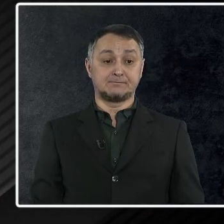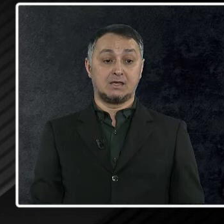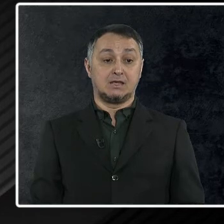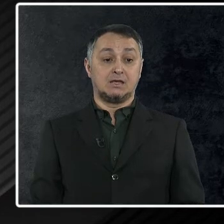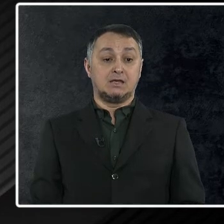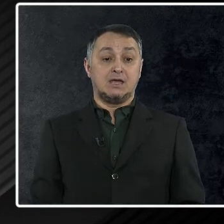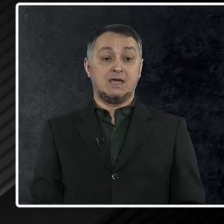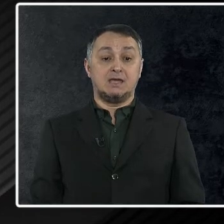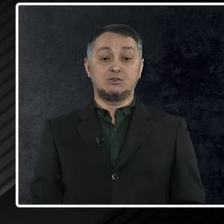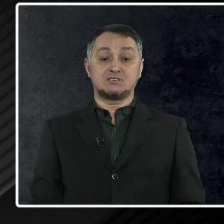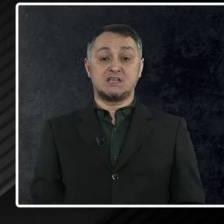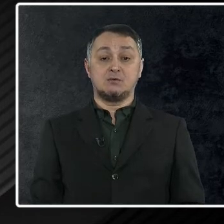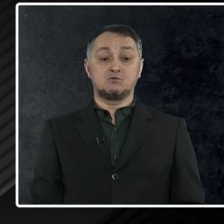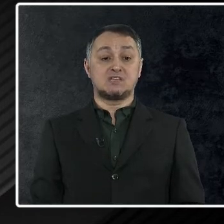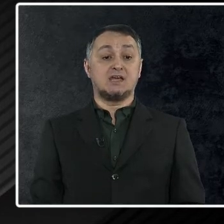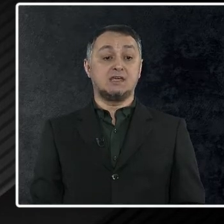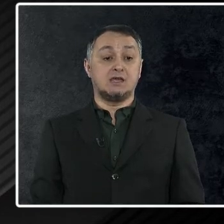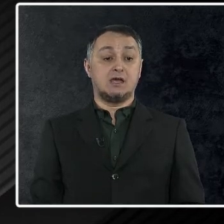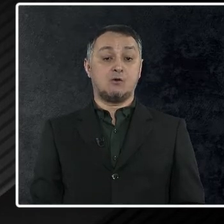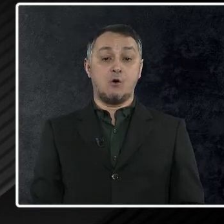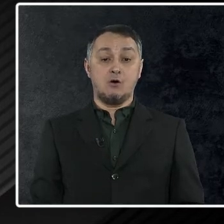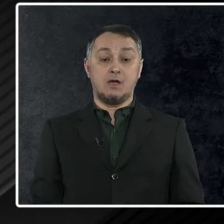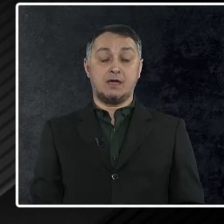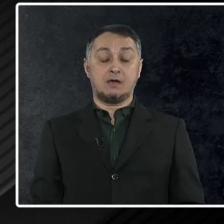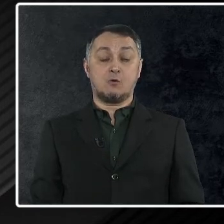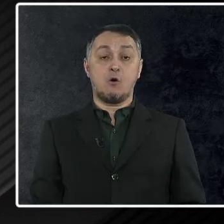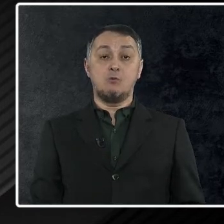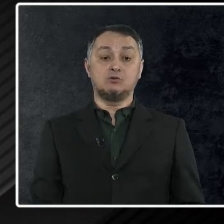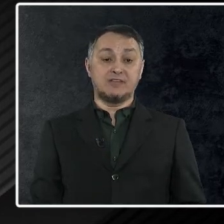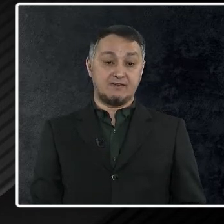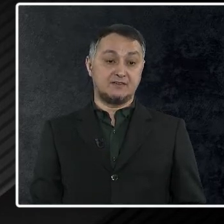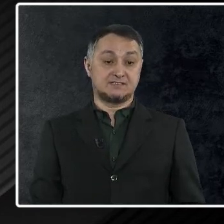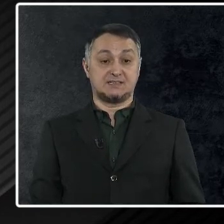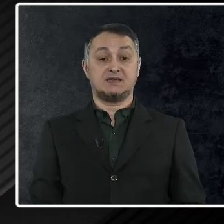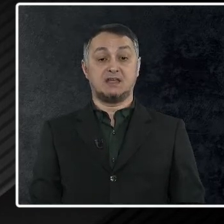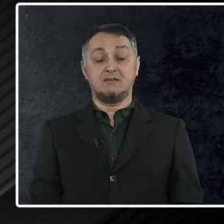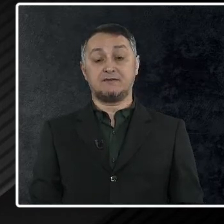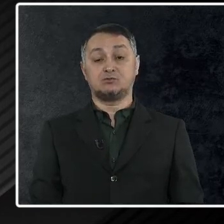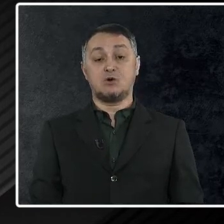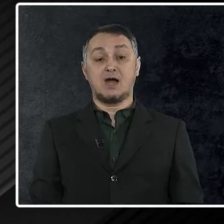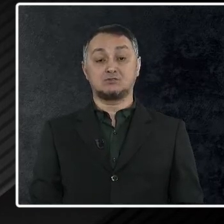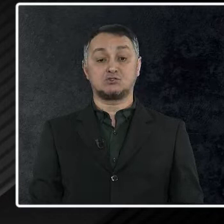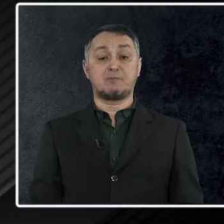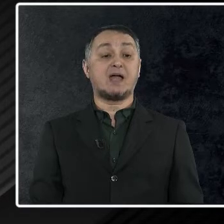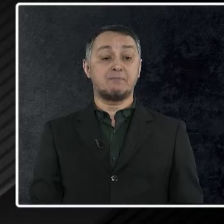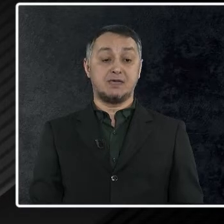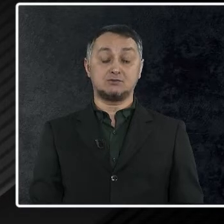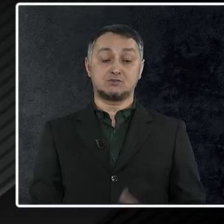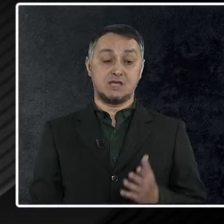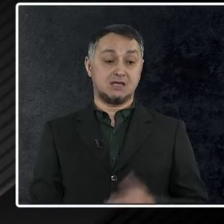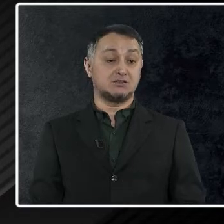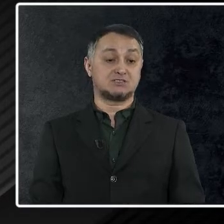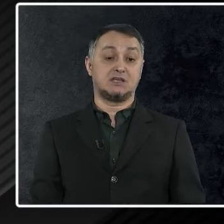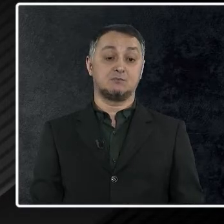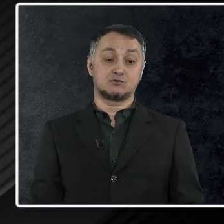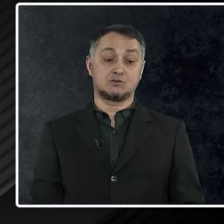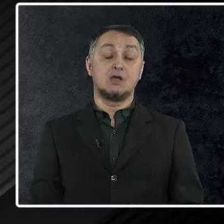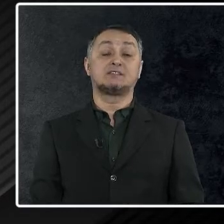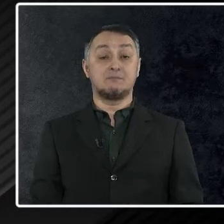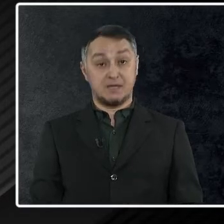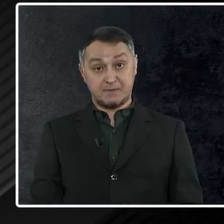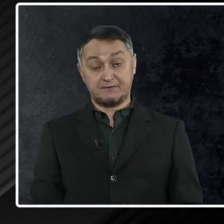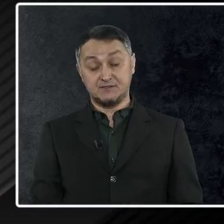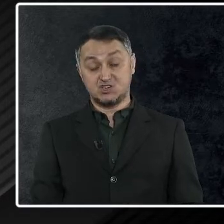Prosseguindo, nós temos aí como devem ser efetuados os pagamentos, e aí nós